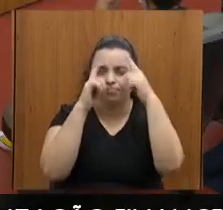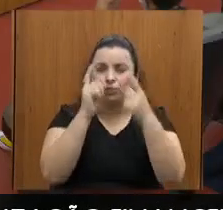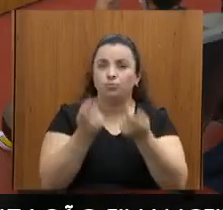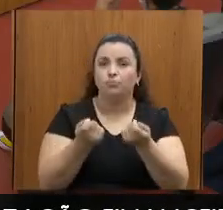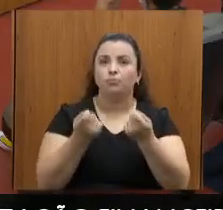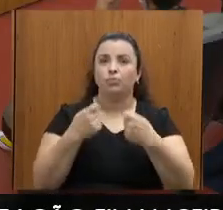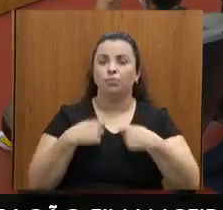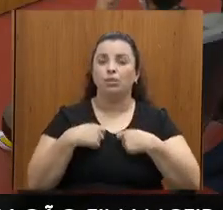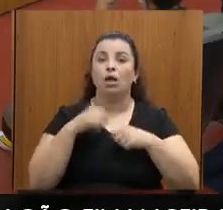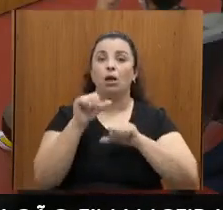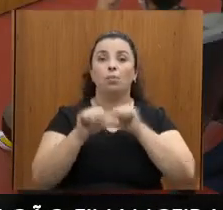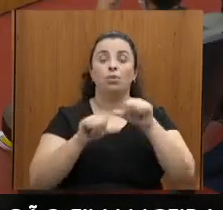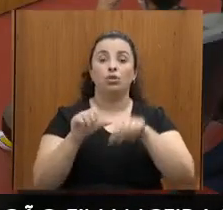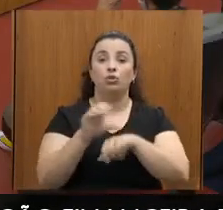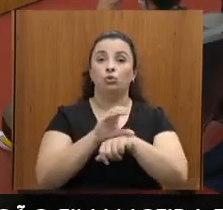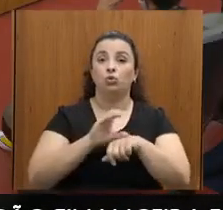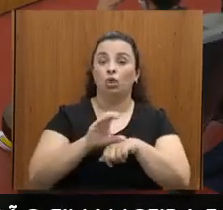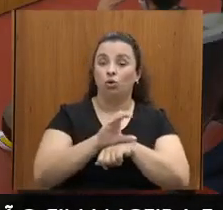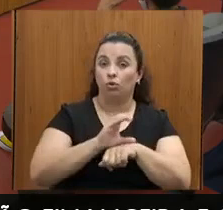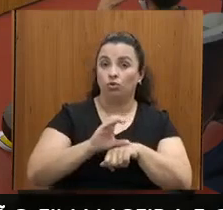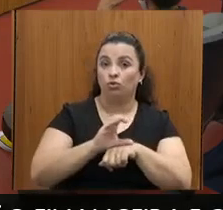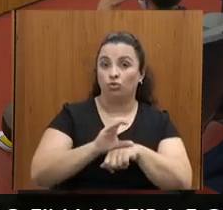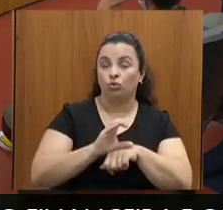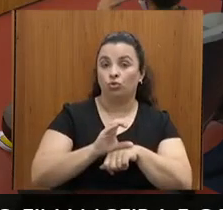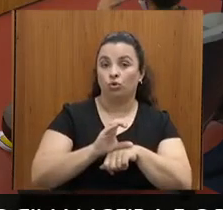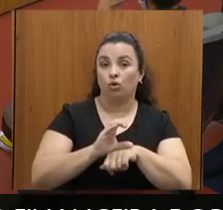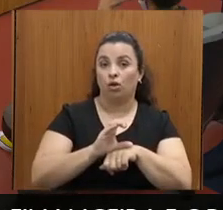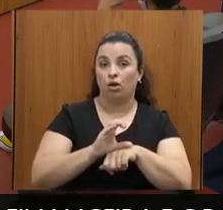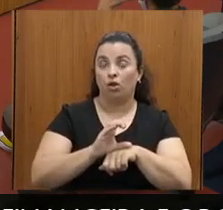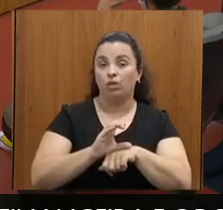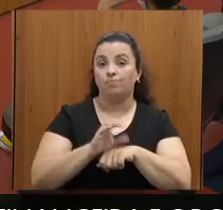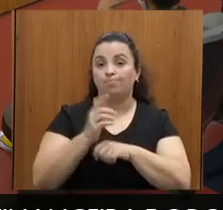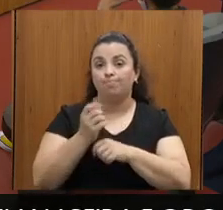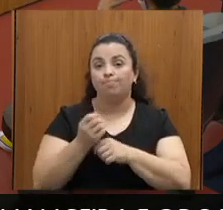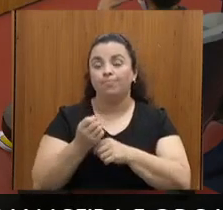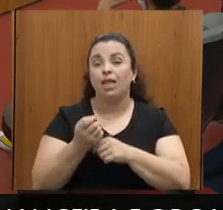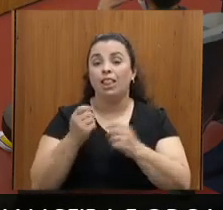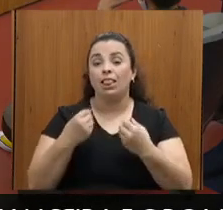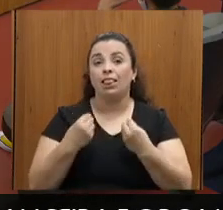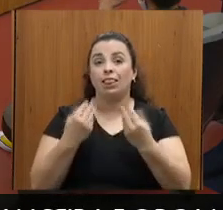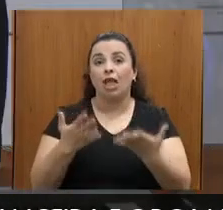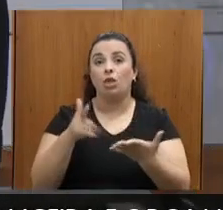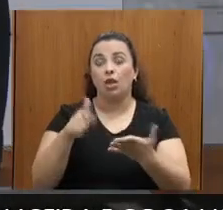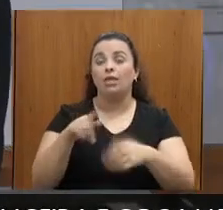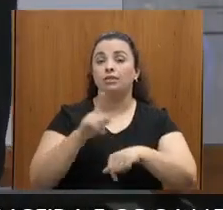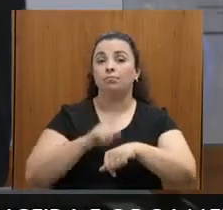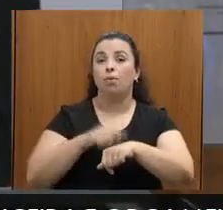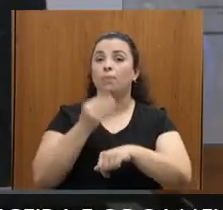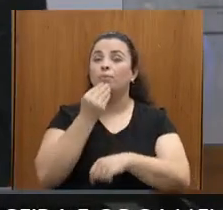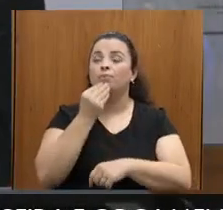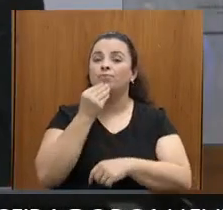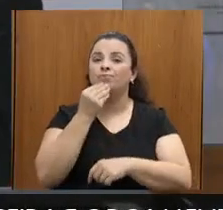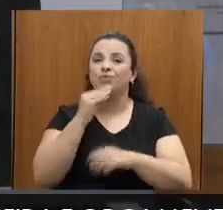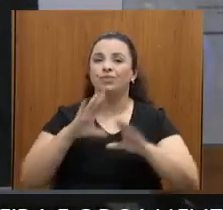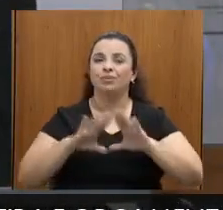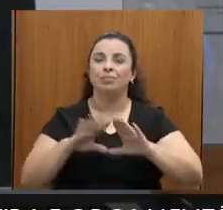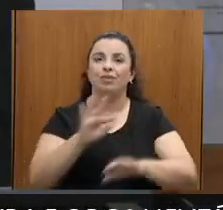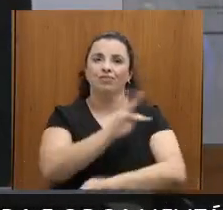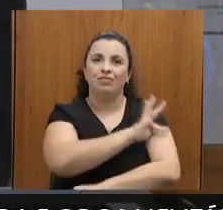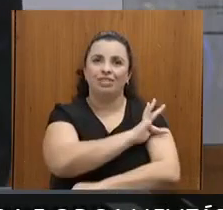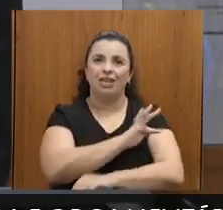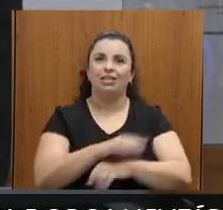alteração constitucional criando essa oportunidade do Assembleia Fiscaliza, mas eu não poderia de...